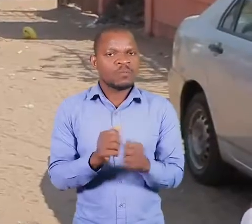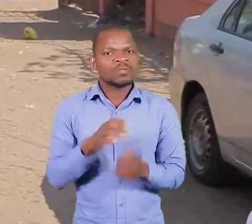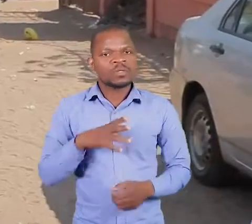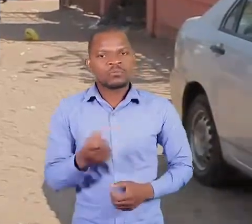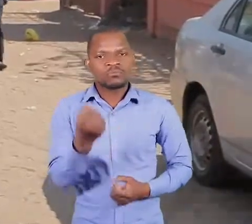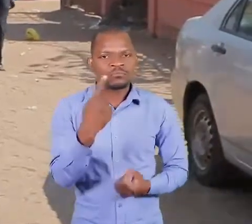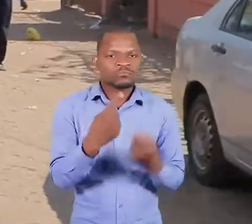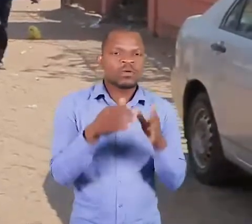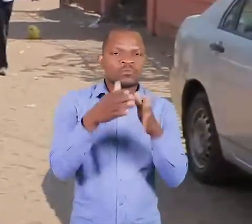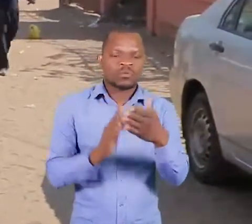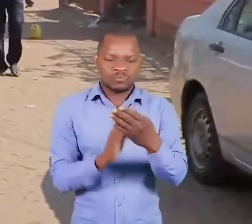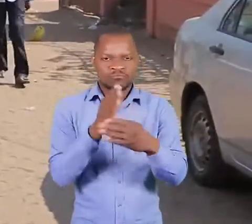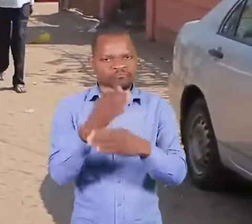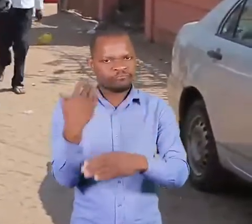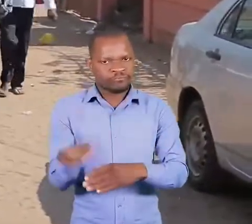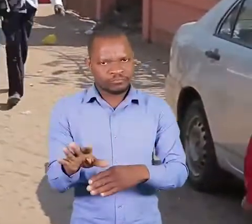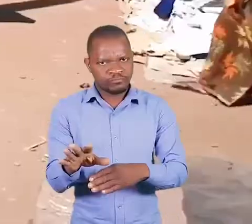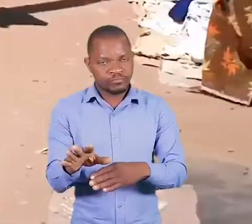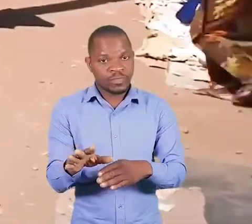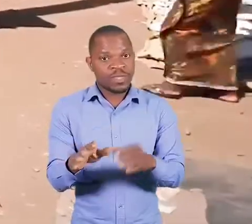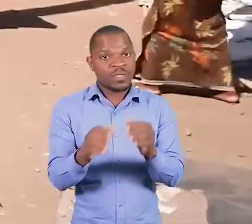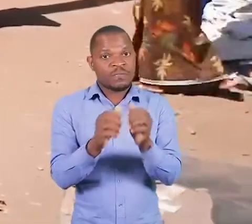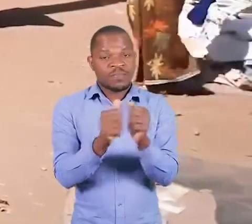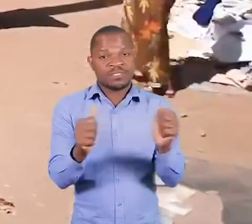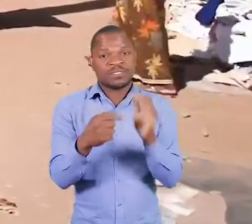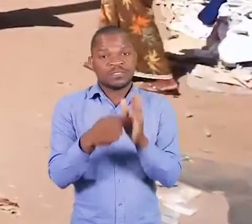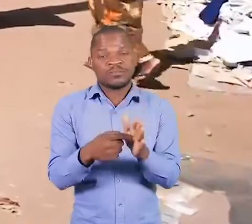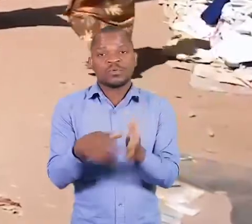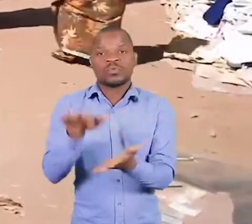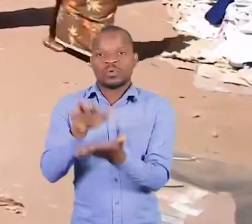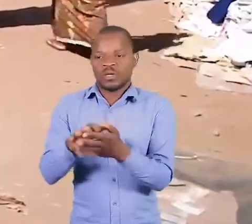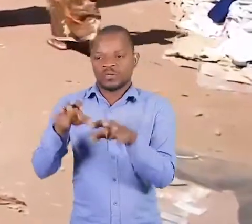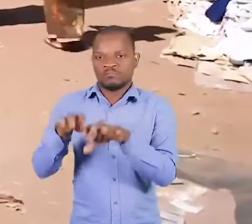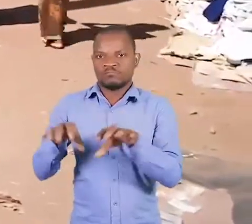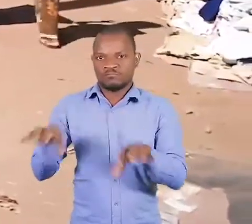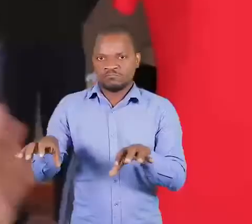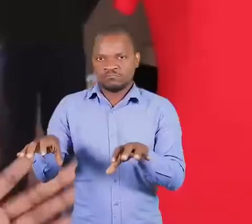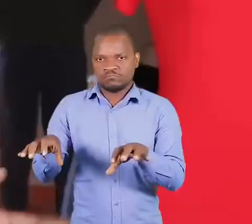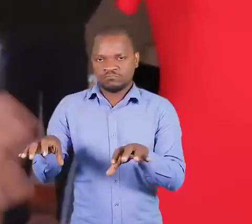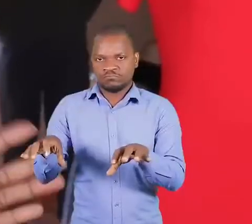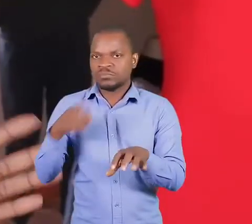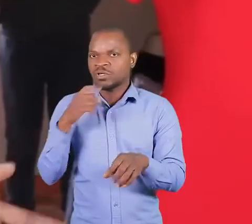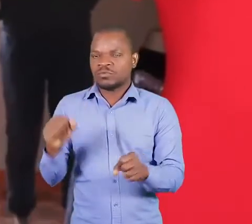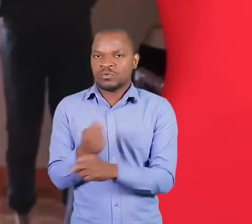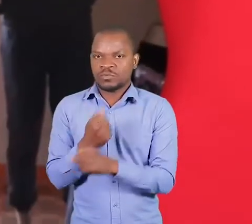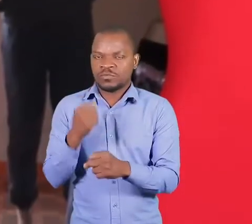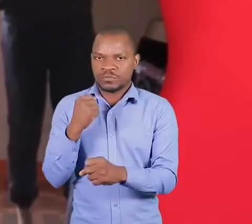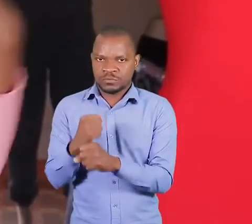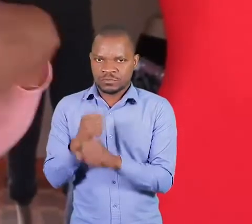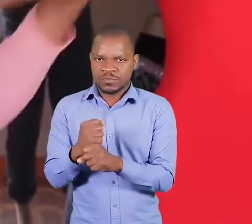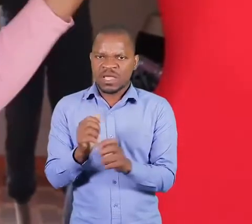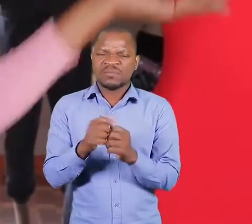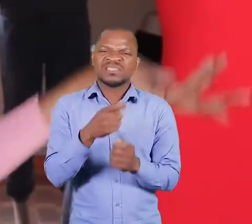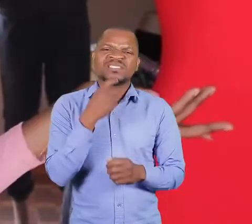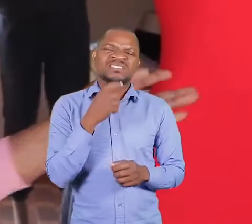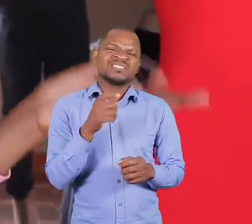barreiras. Uma delas é que não podem trabalhar, por exemplo, no mercado. Não pode haver separação de